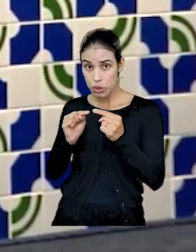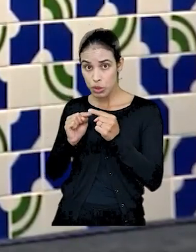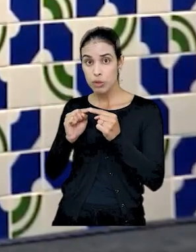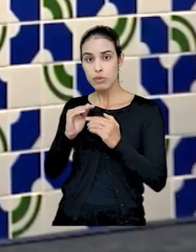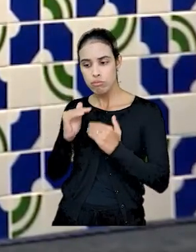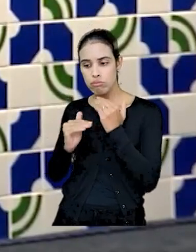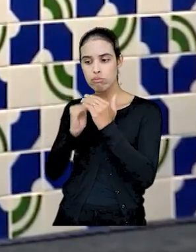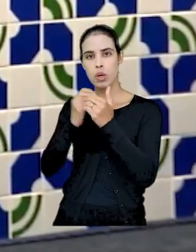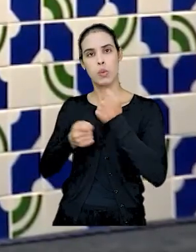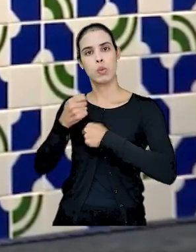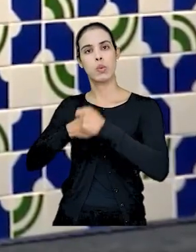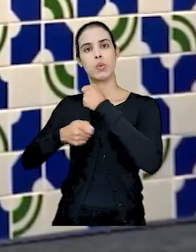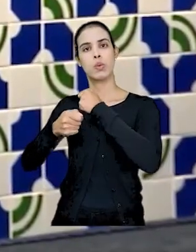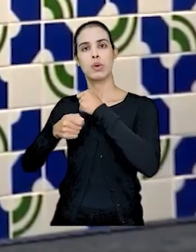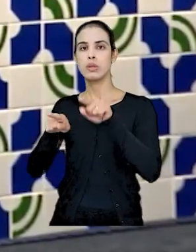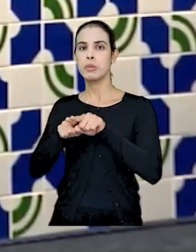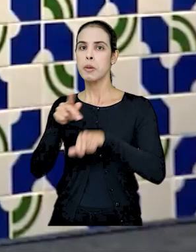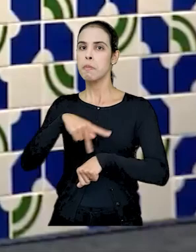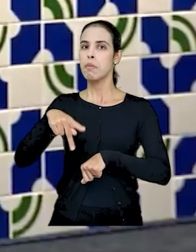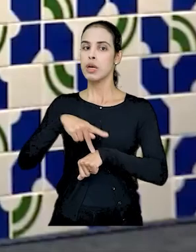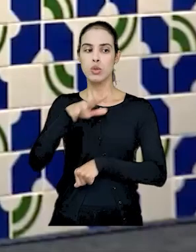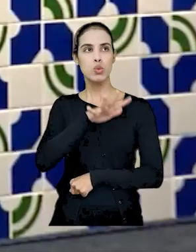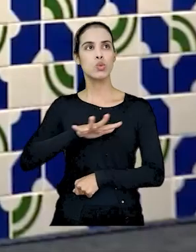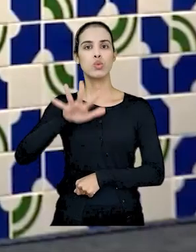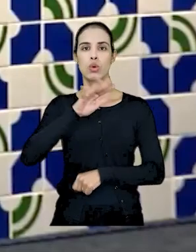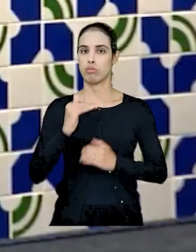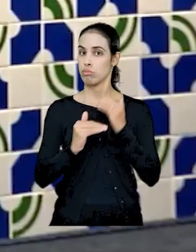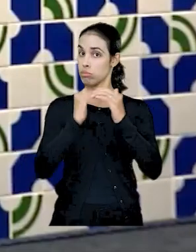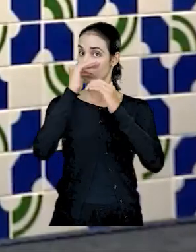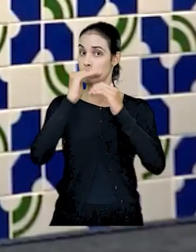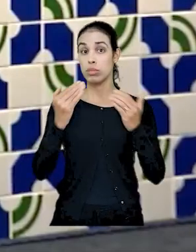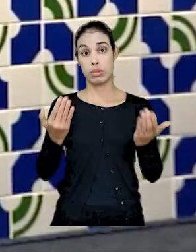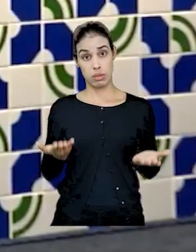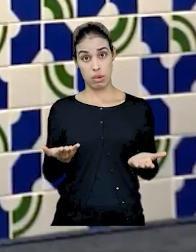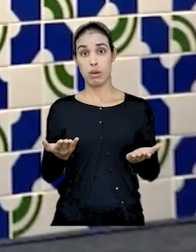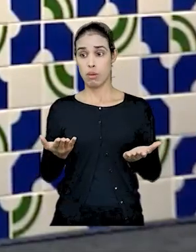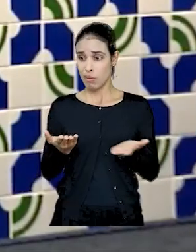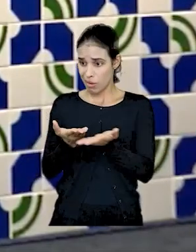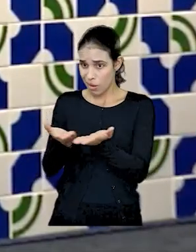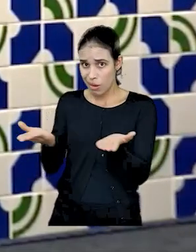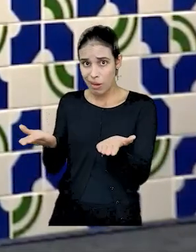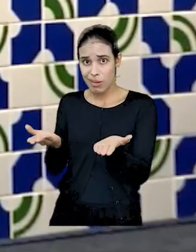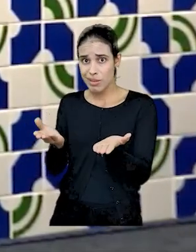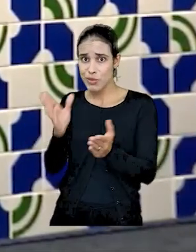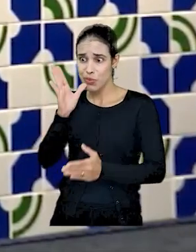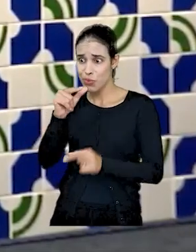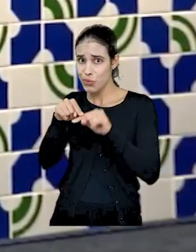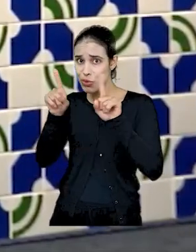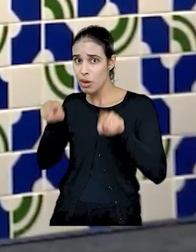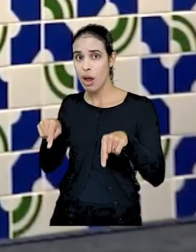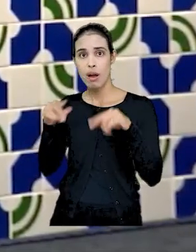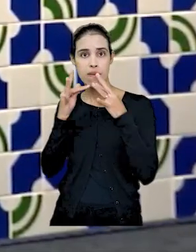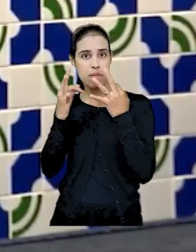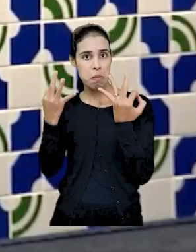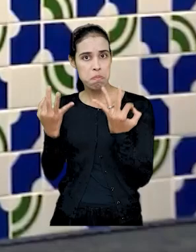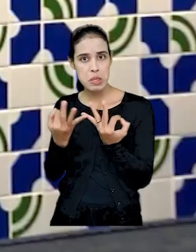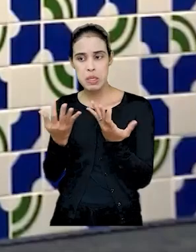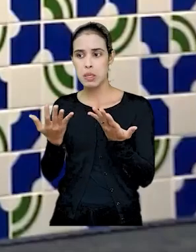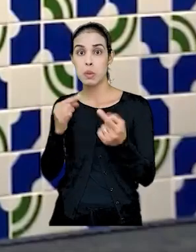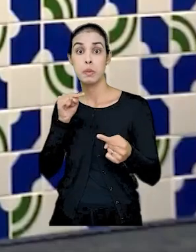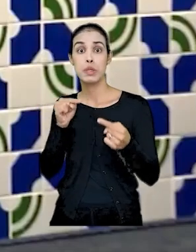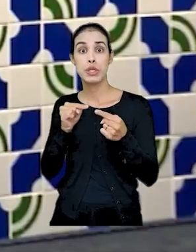econômico de de país e iso se trata de famílias se trata de empregos para para